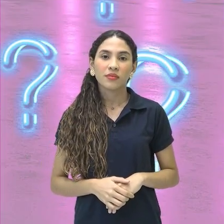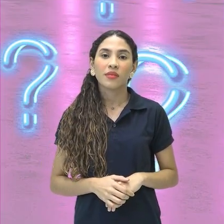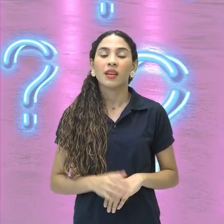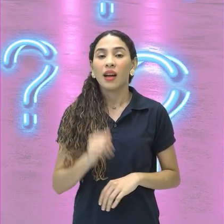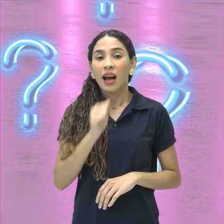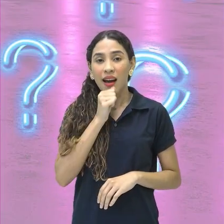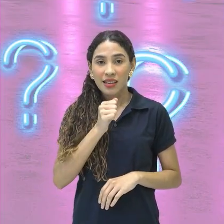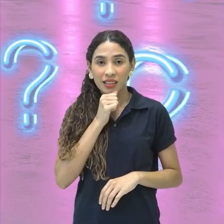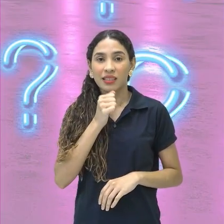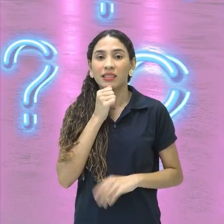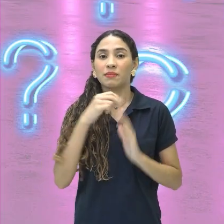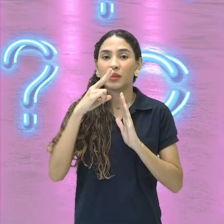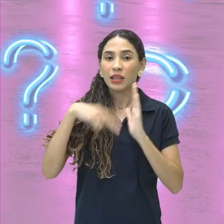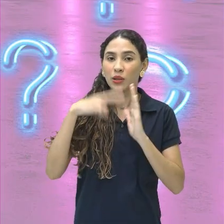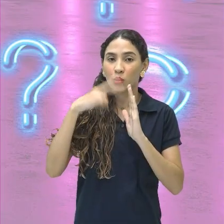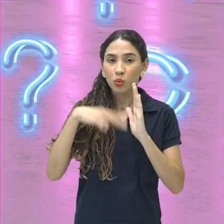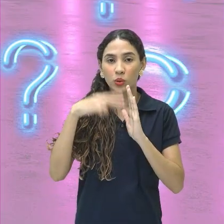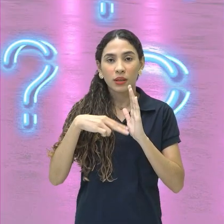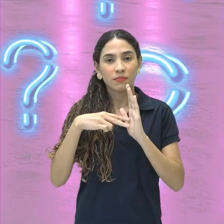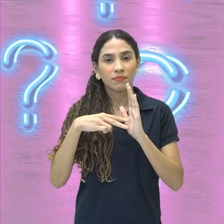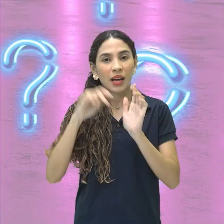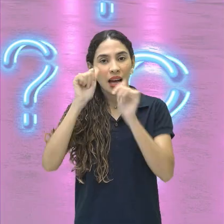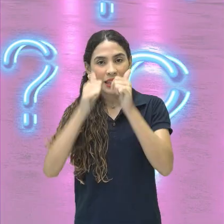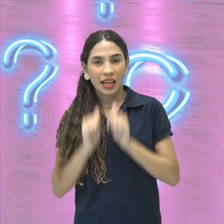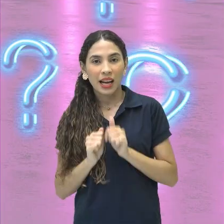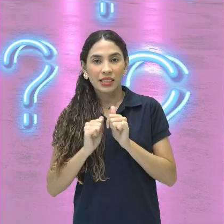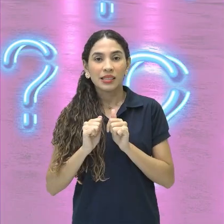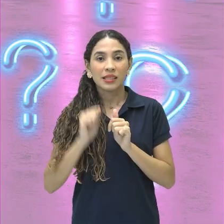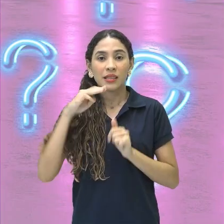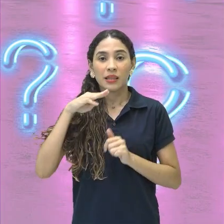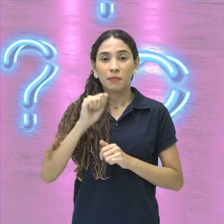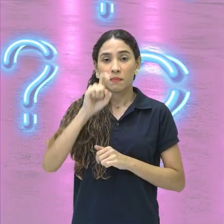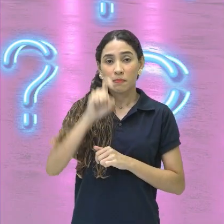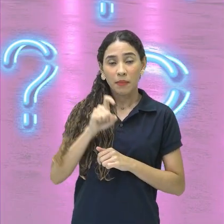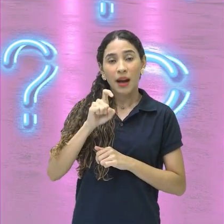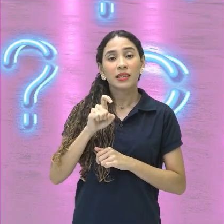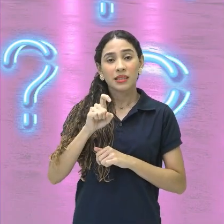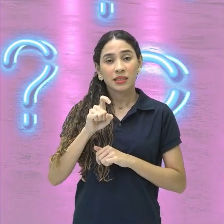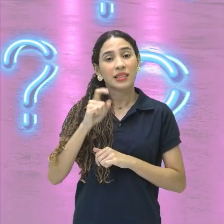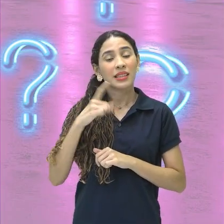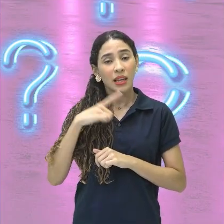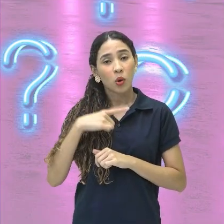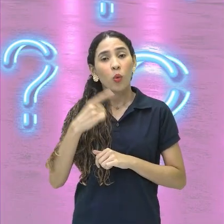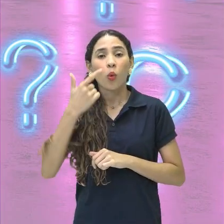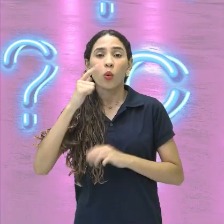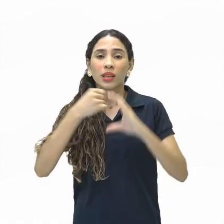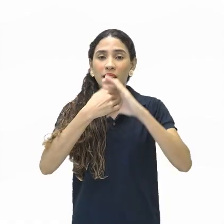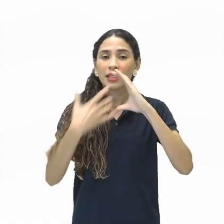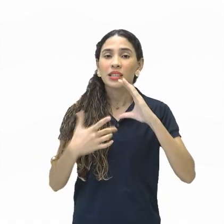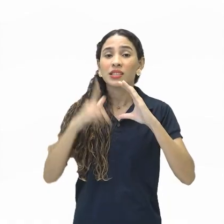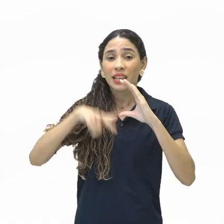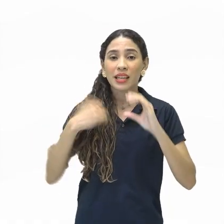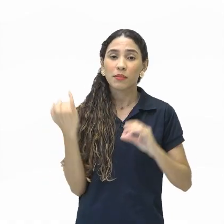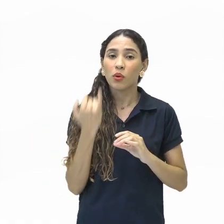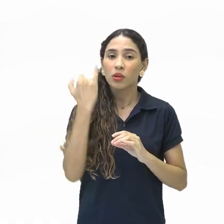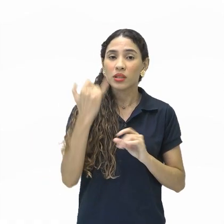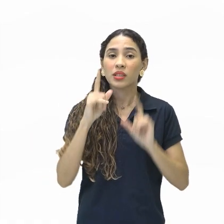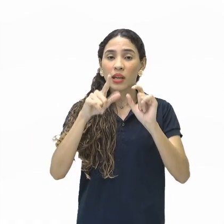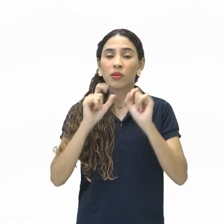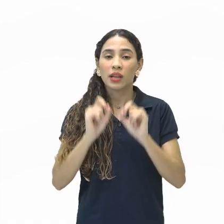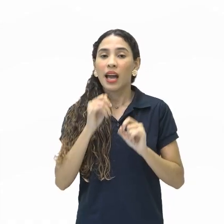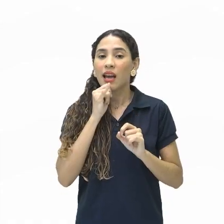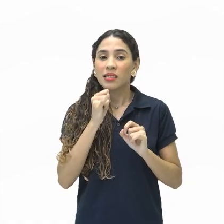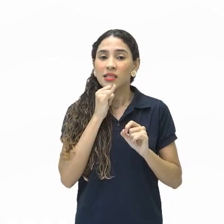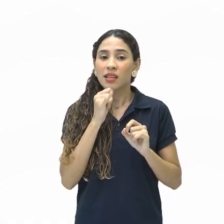Ainda nessa leitura marxista, nós vamos ter outro ponto aqui que é importante, que é a predominância da